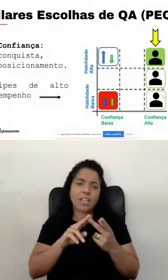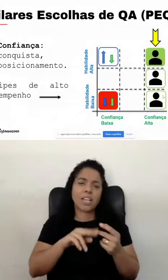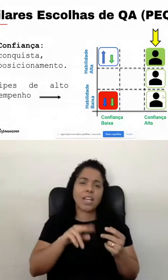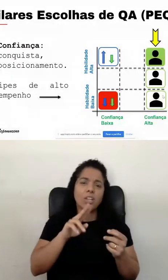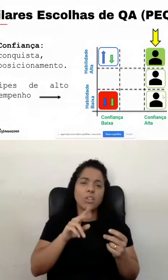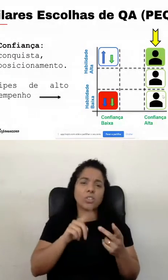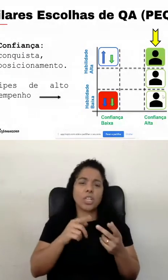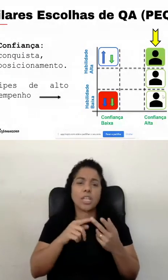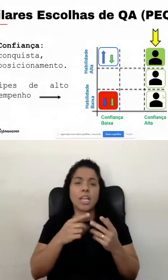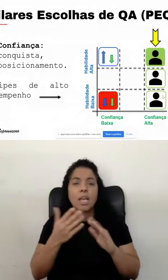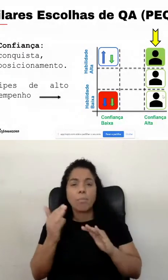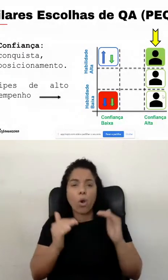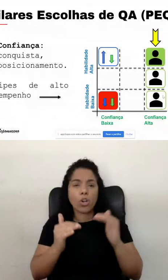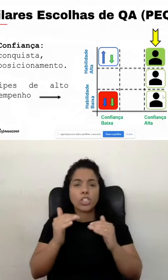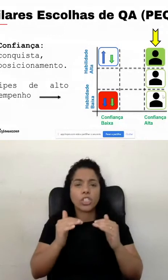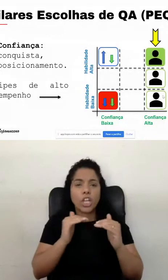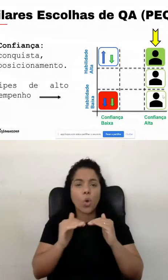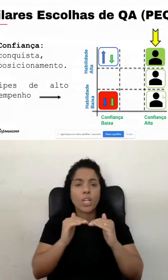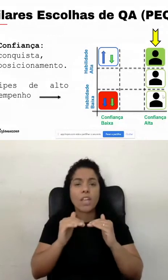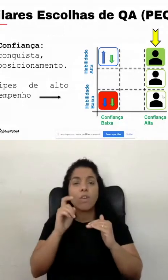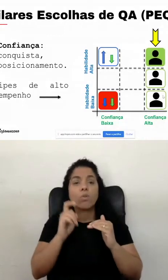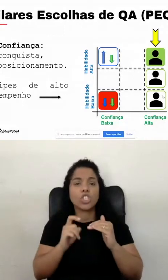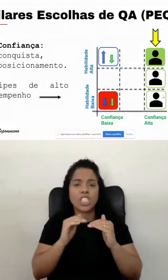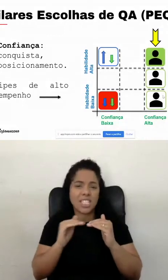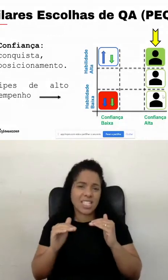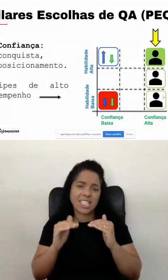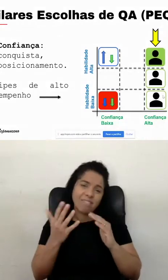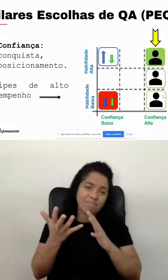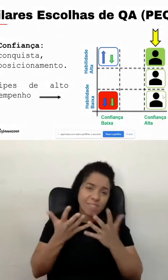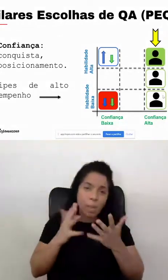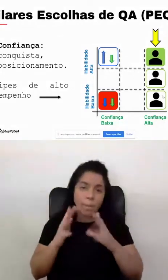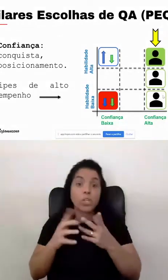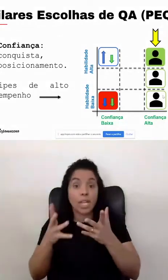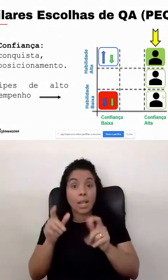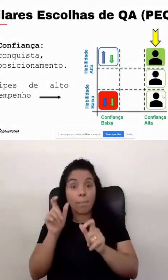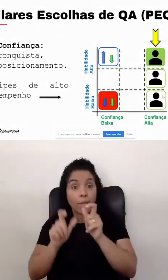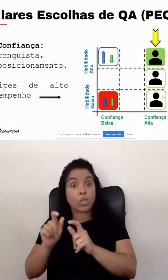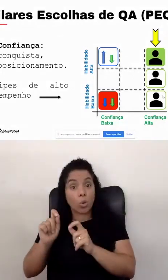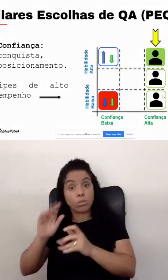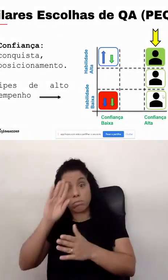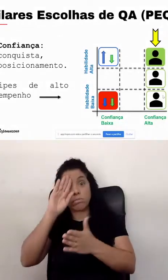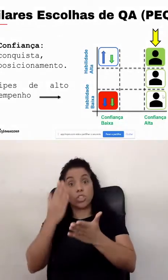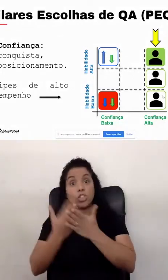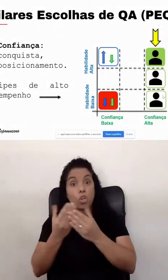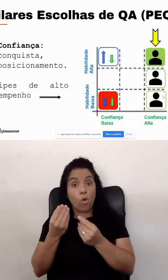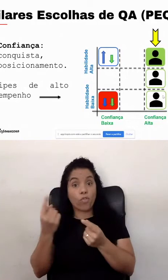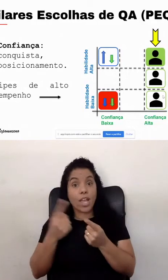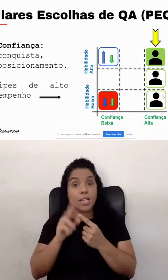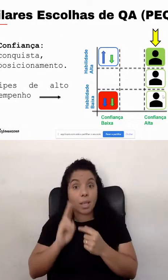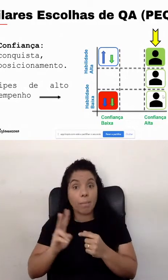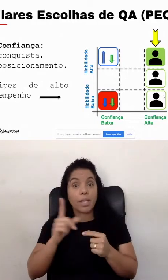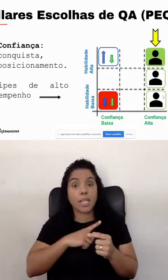de baixa, mas é um nível X. Queremos pessoas de alta confiança, mesmo que elas